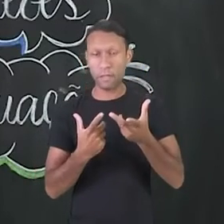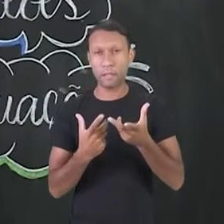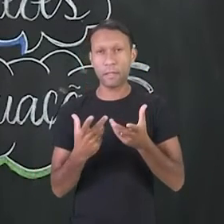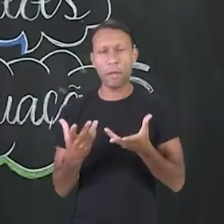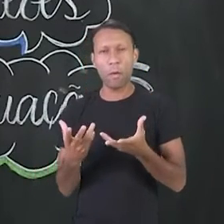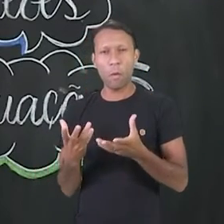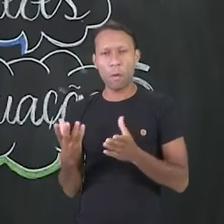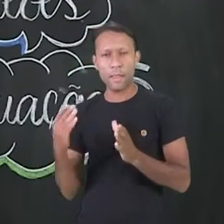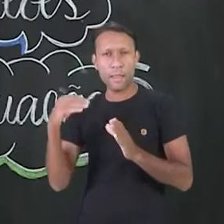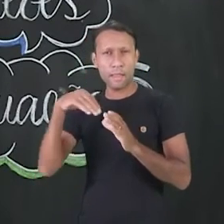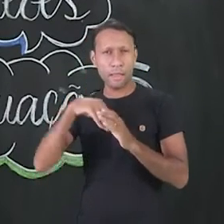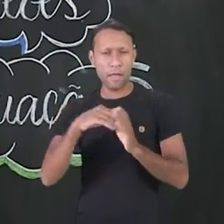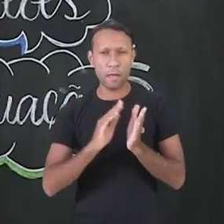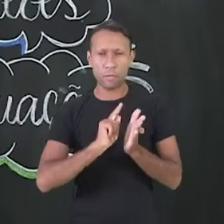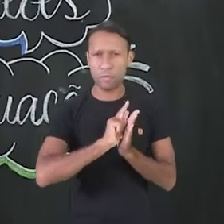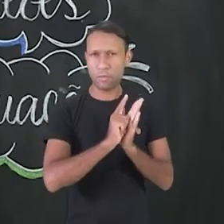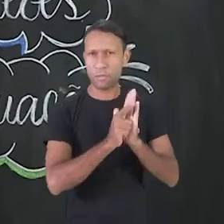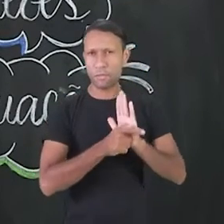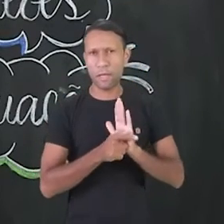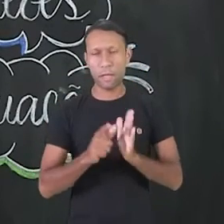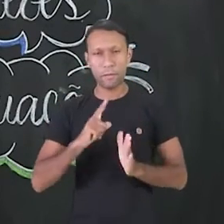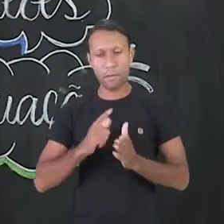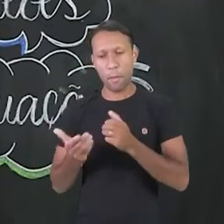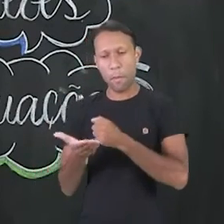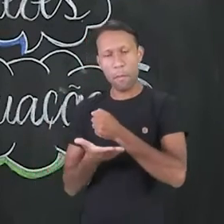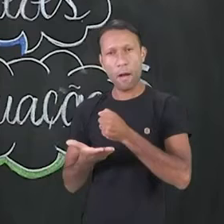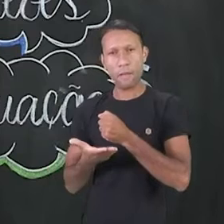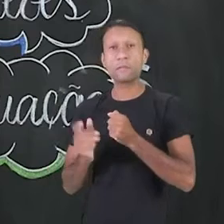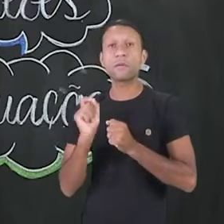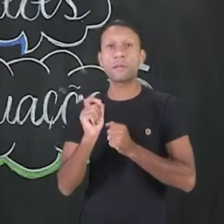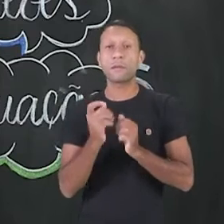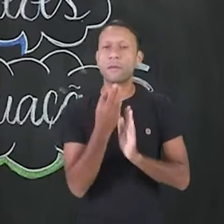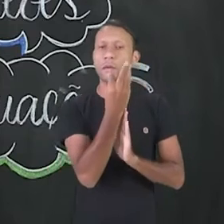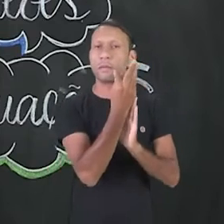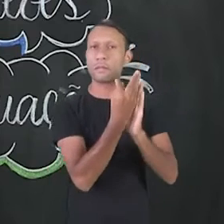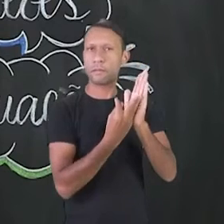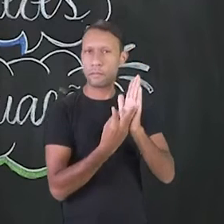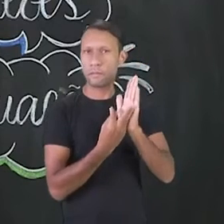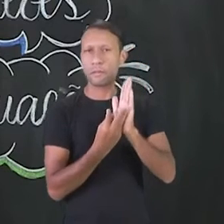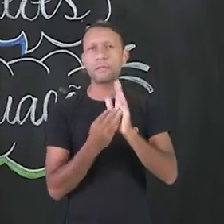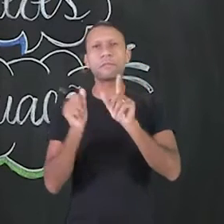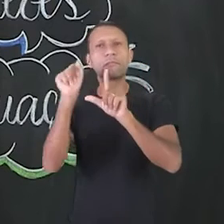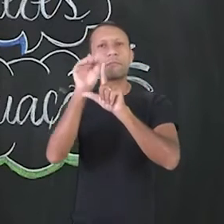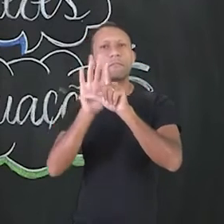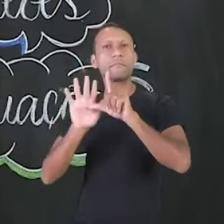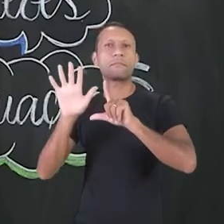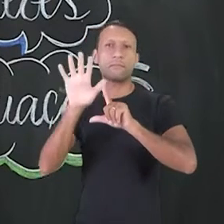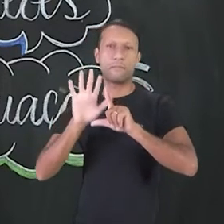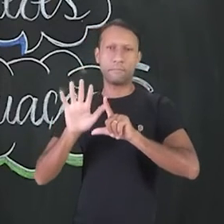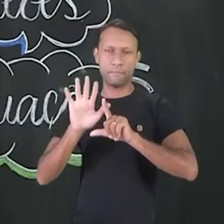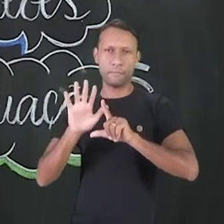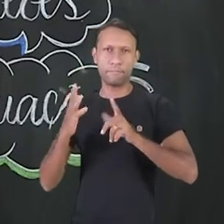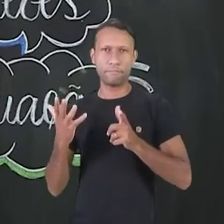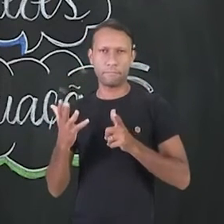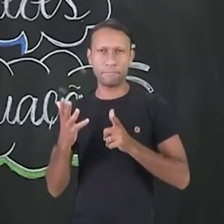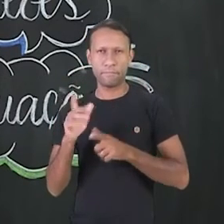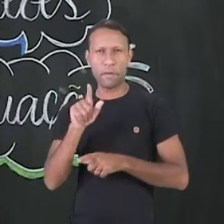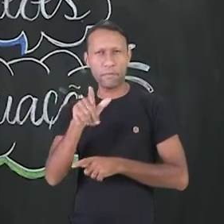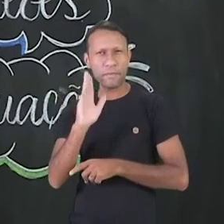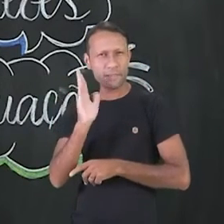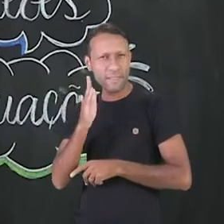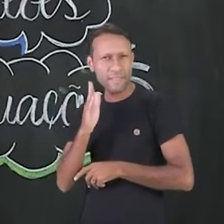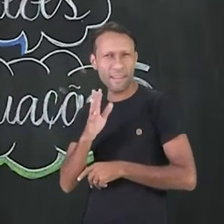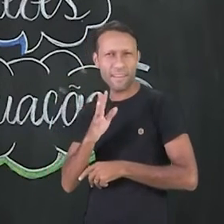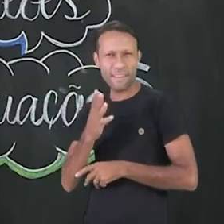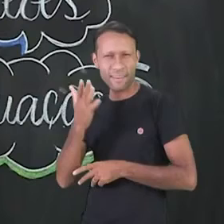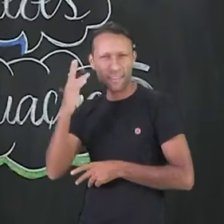composição desse gênero textual é marcada basicamente pelo texto e pelas imagens, pelos desenhos. Com certeza você vai